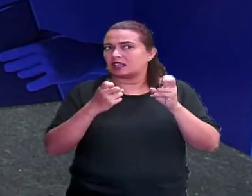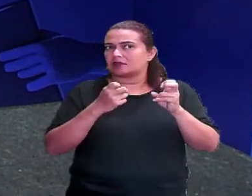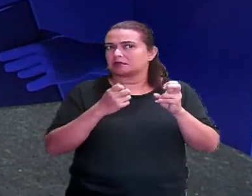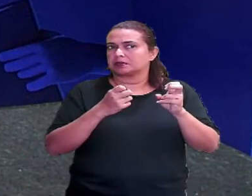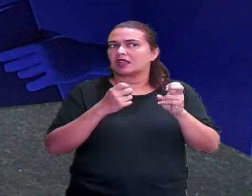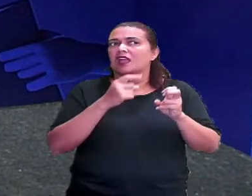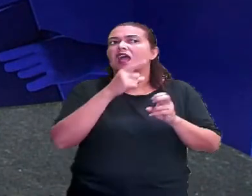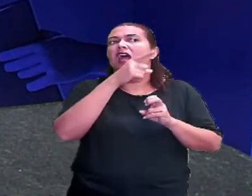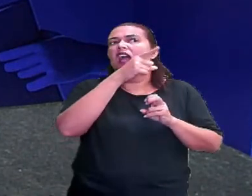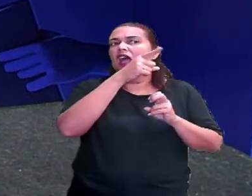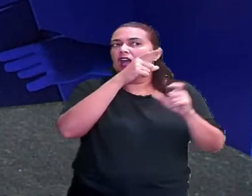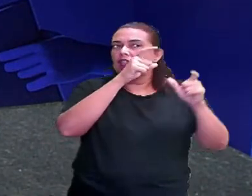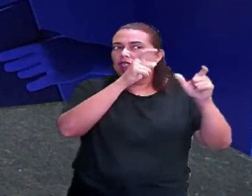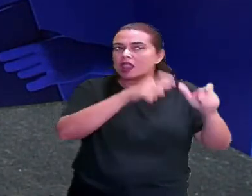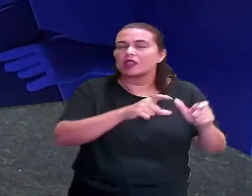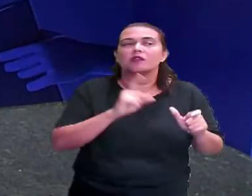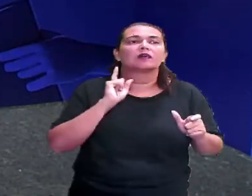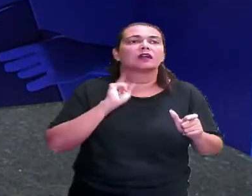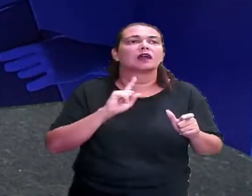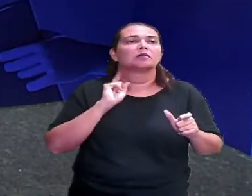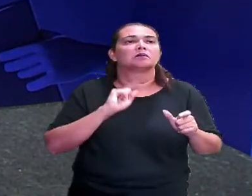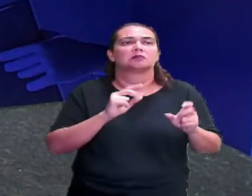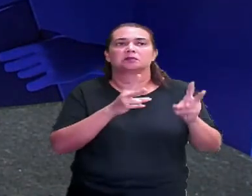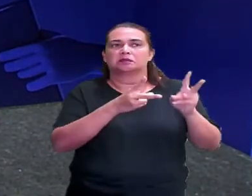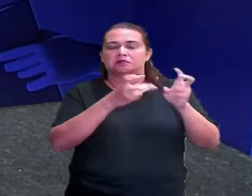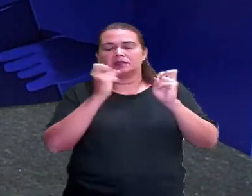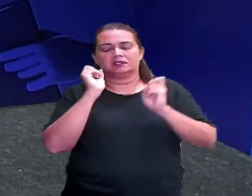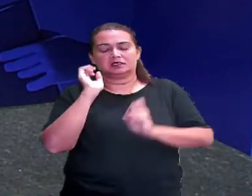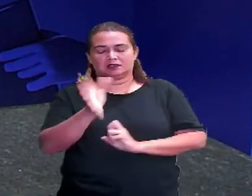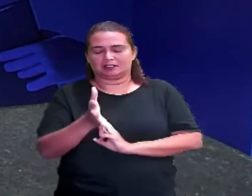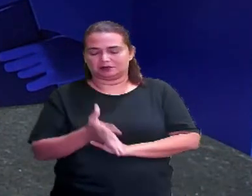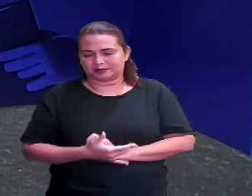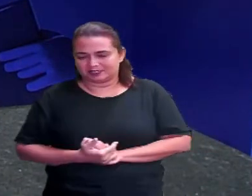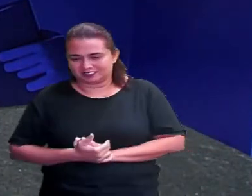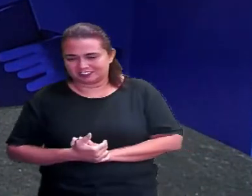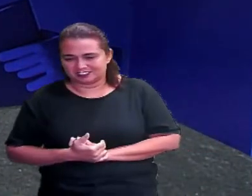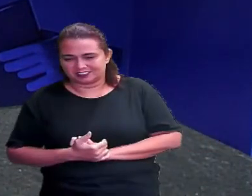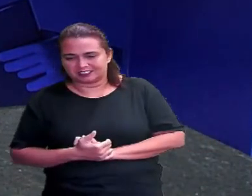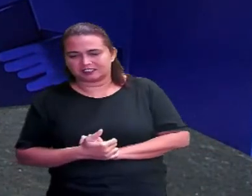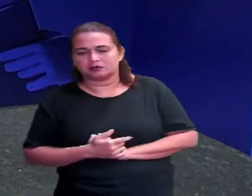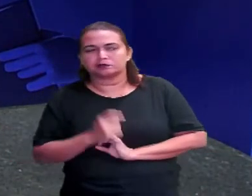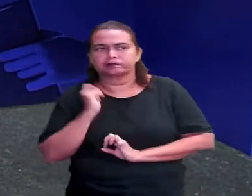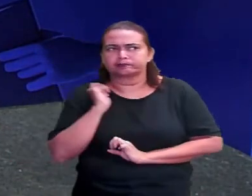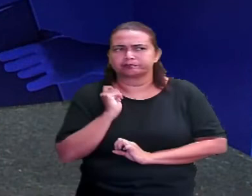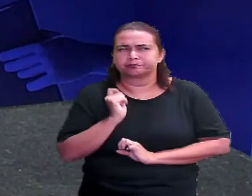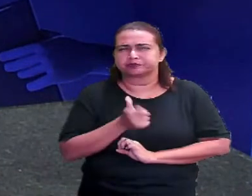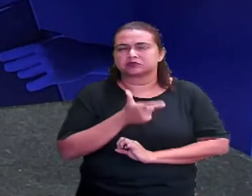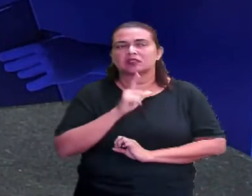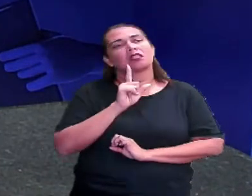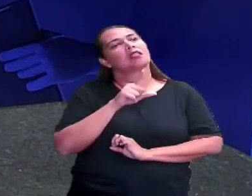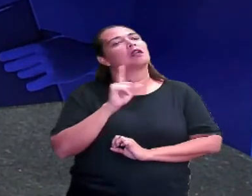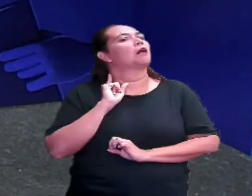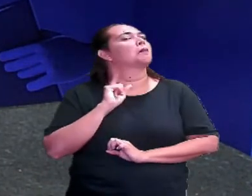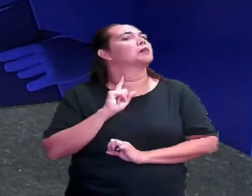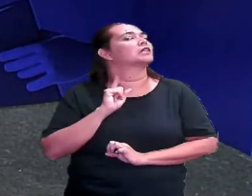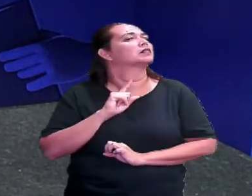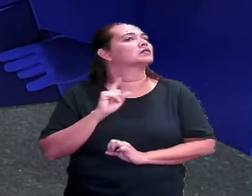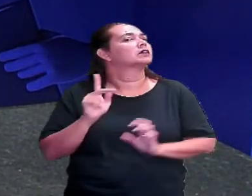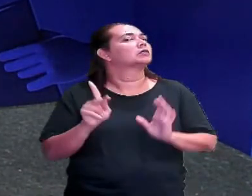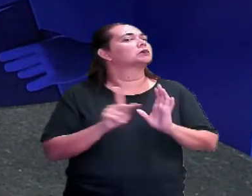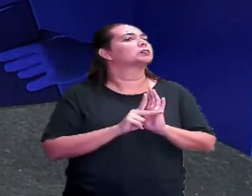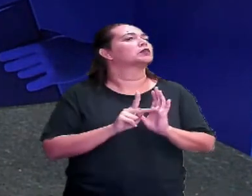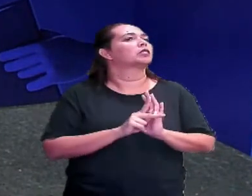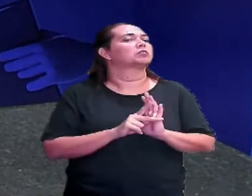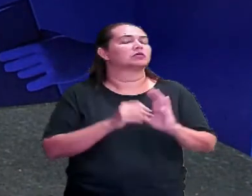né, em novelas, por exemplo, você acompanhando novelas, quando você escuta esse jeito muito característico de